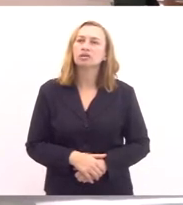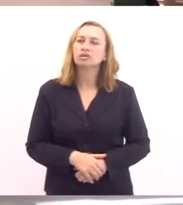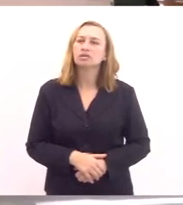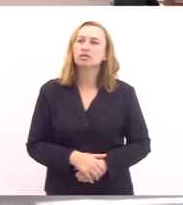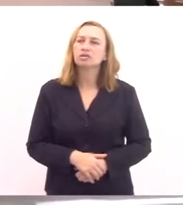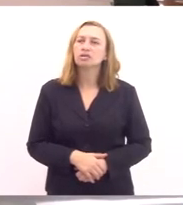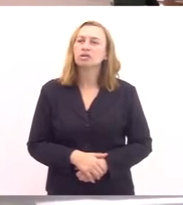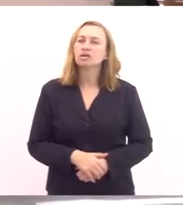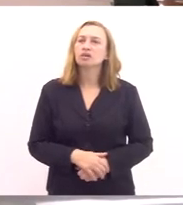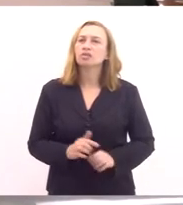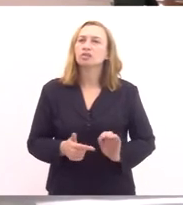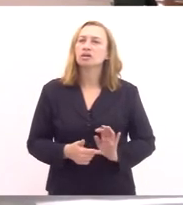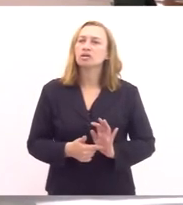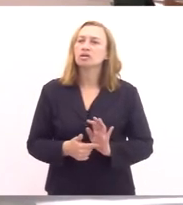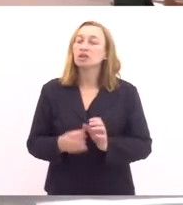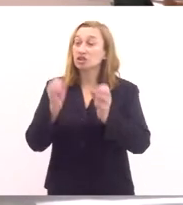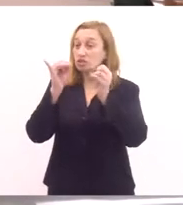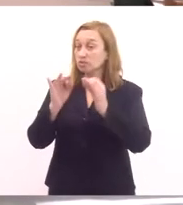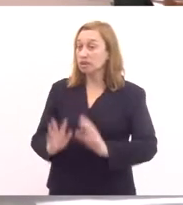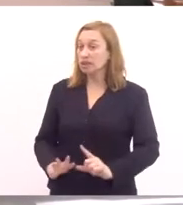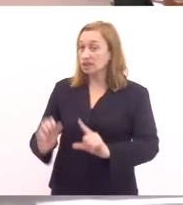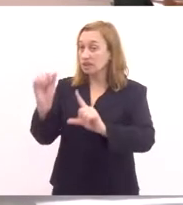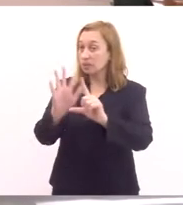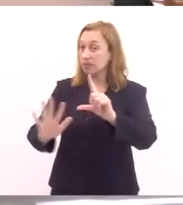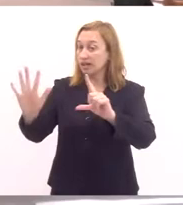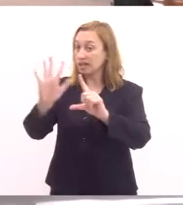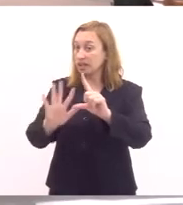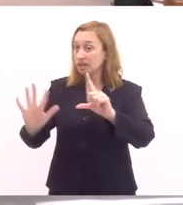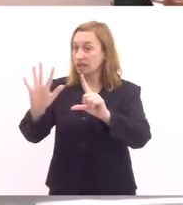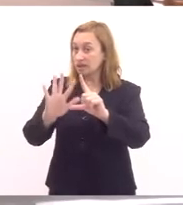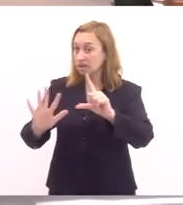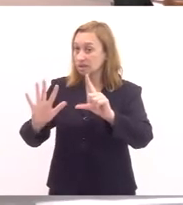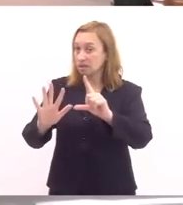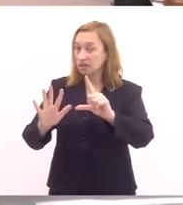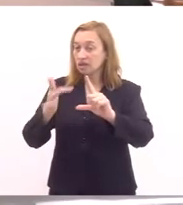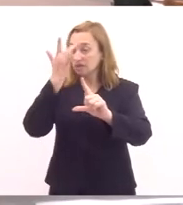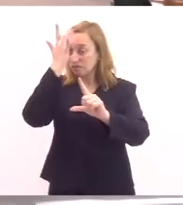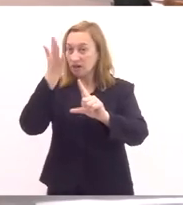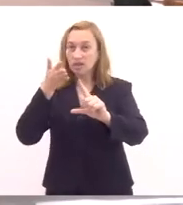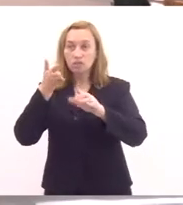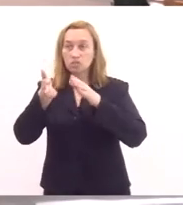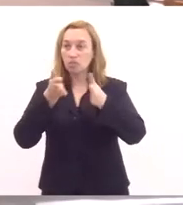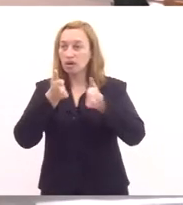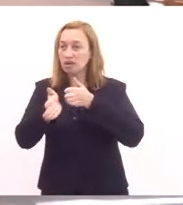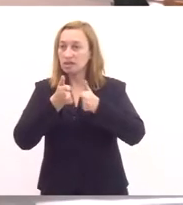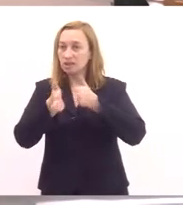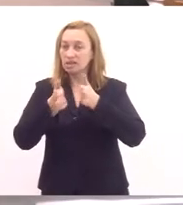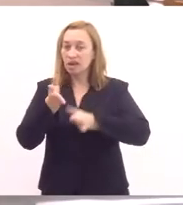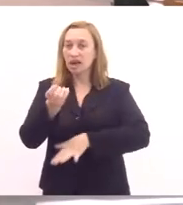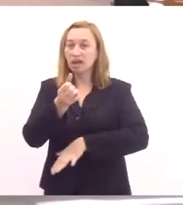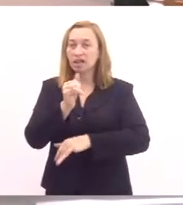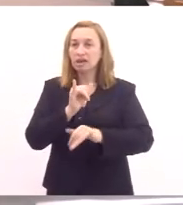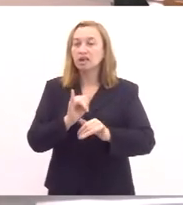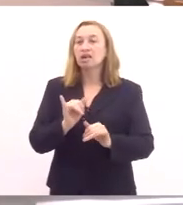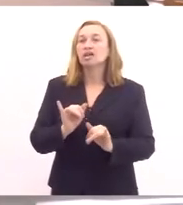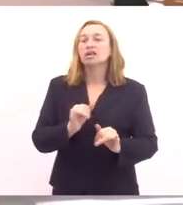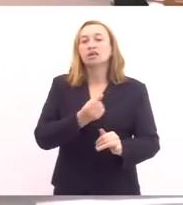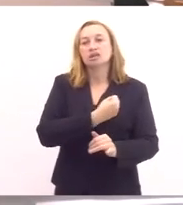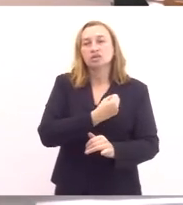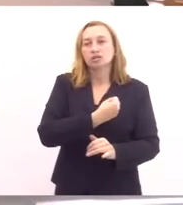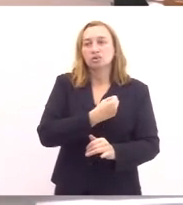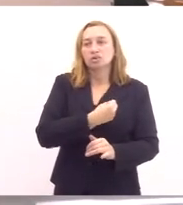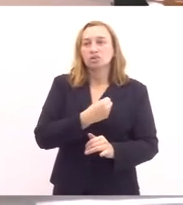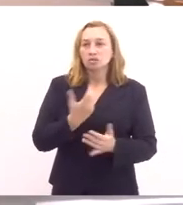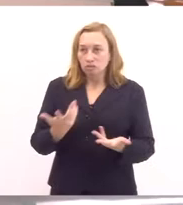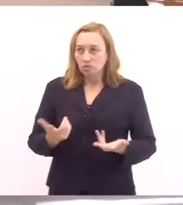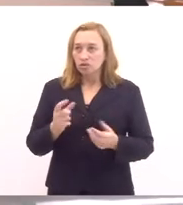visualização onde eles e eles e elas conseguiram acessar facilmente os dados nos estados e